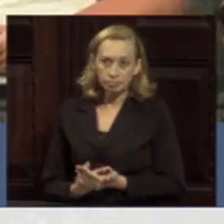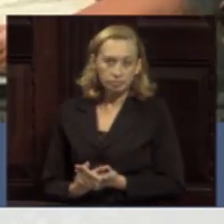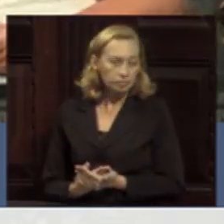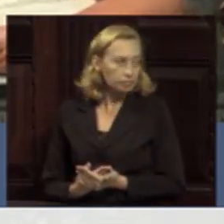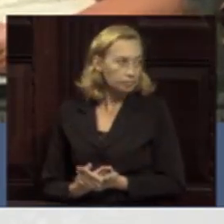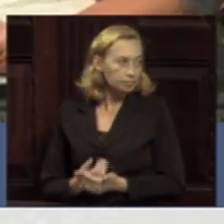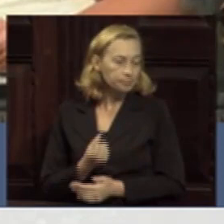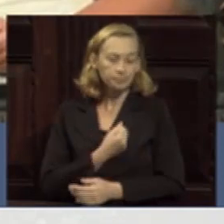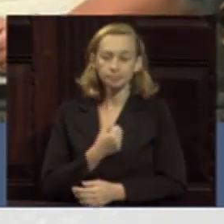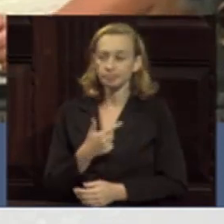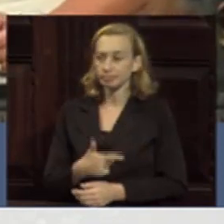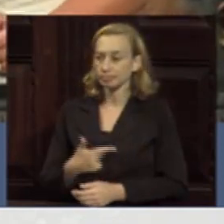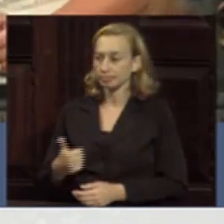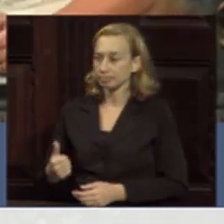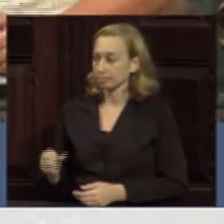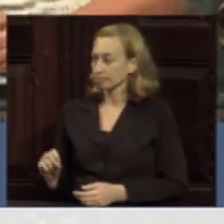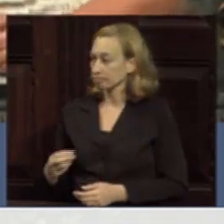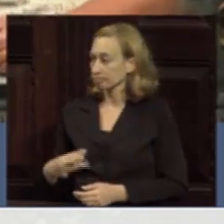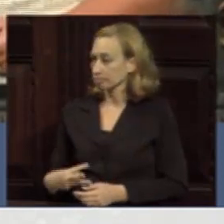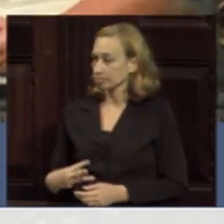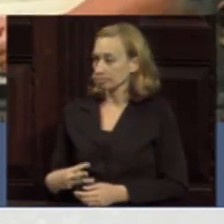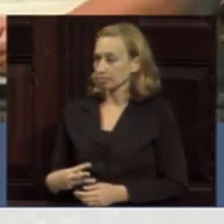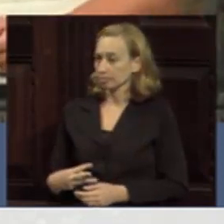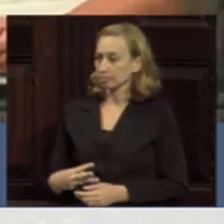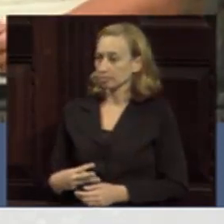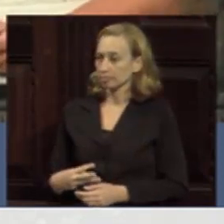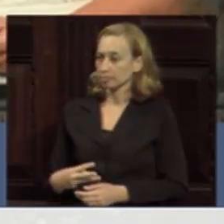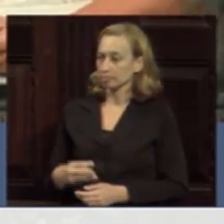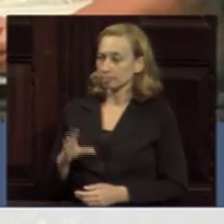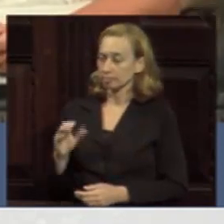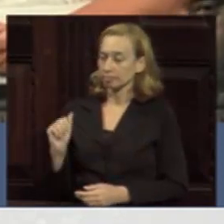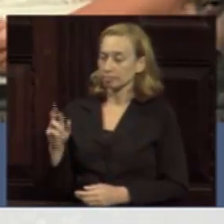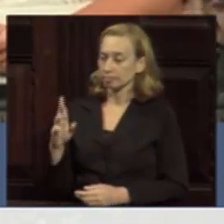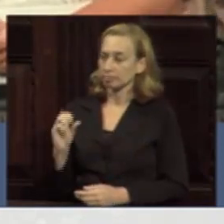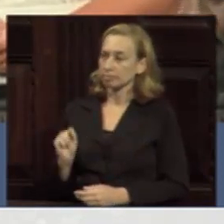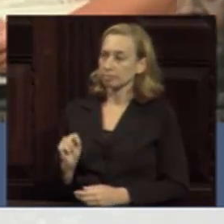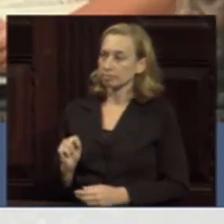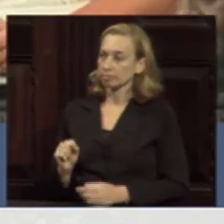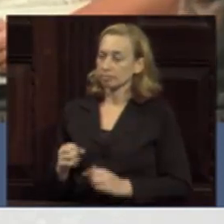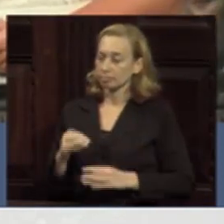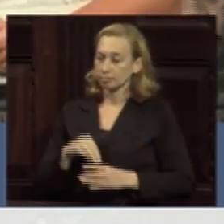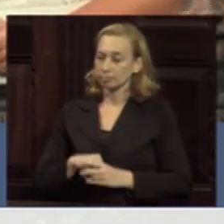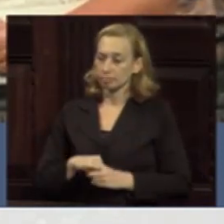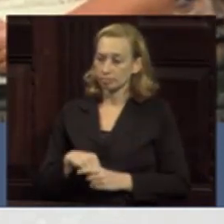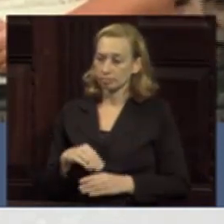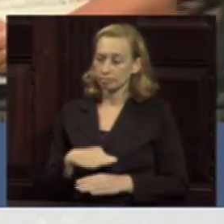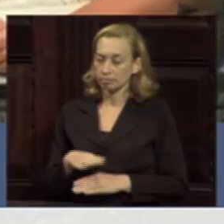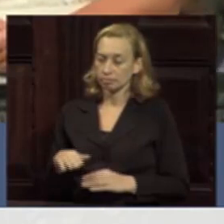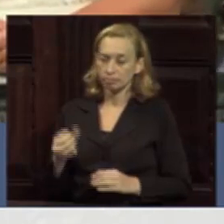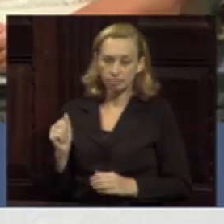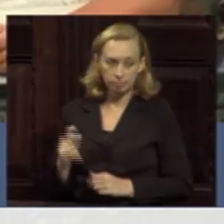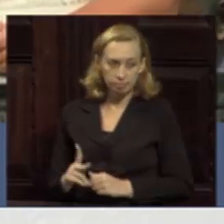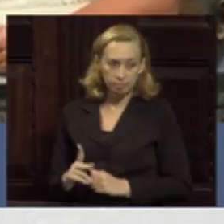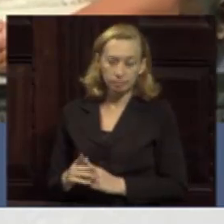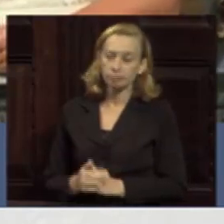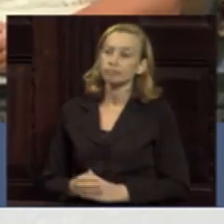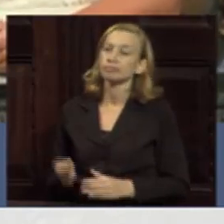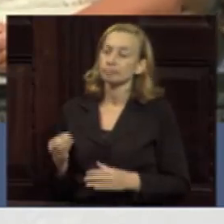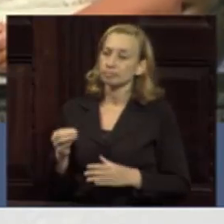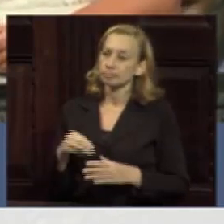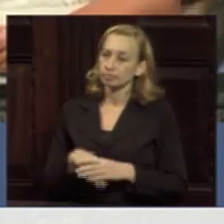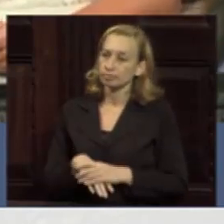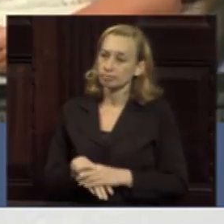lei 2703-2017, de autoria do deputado Carlos Osório. Em votação, aprovado. Em